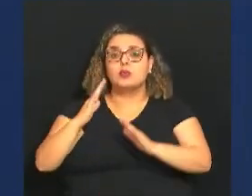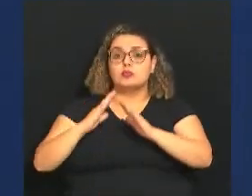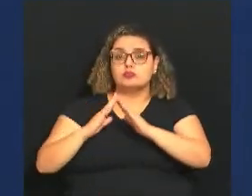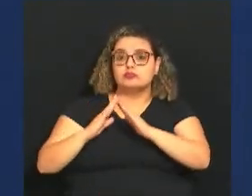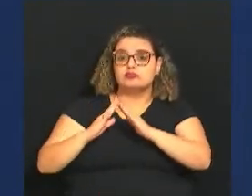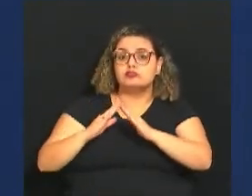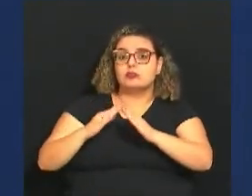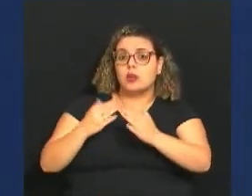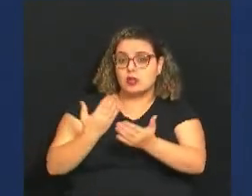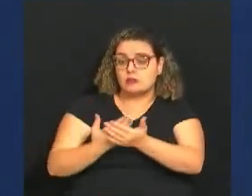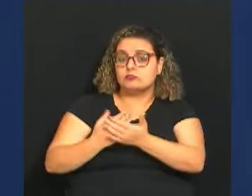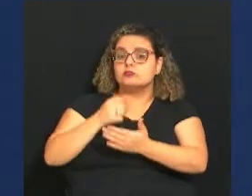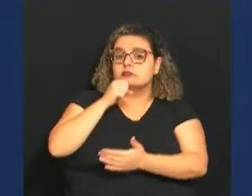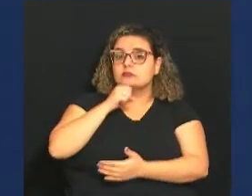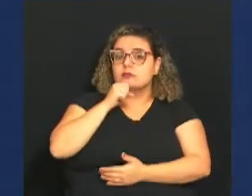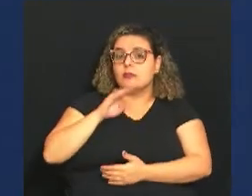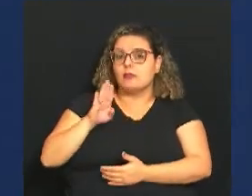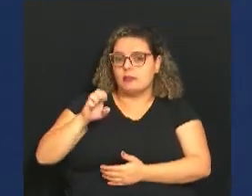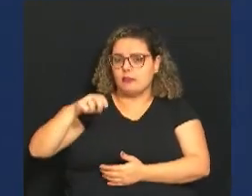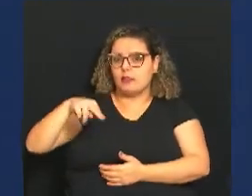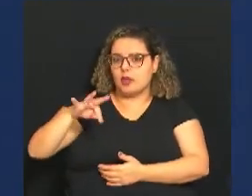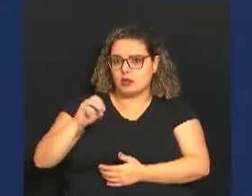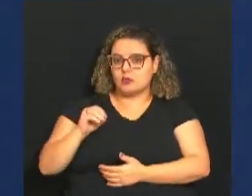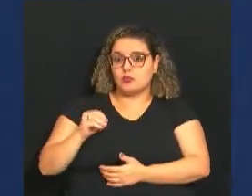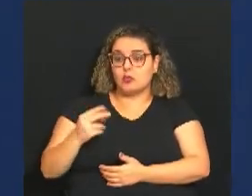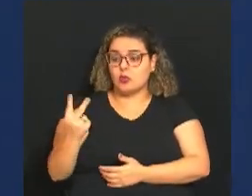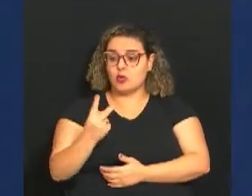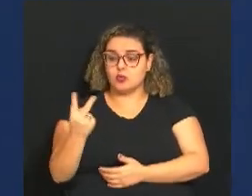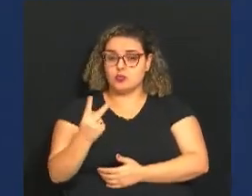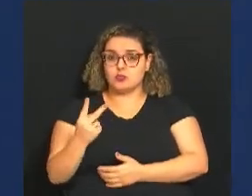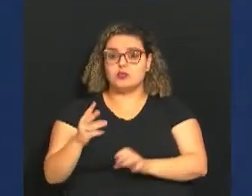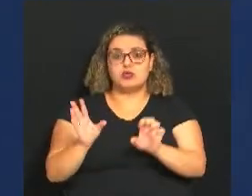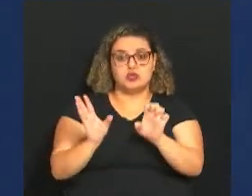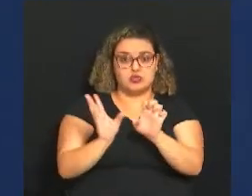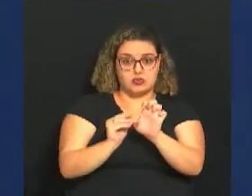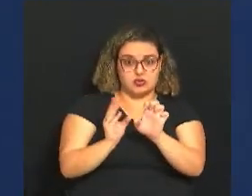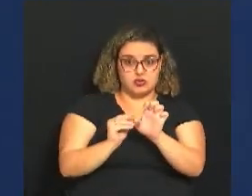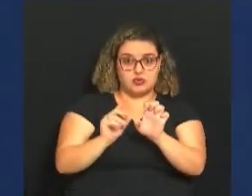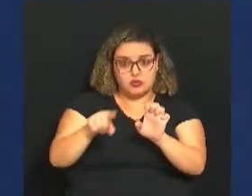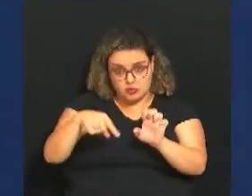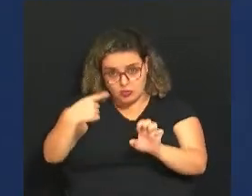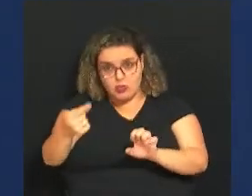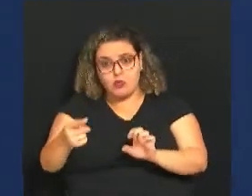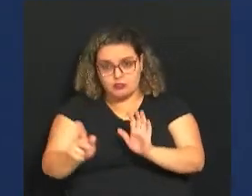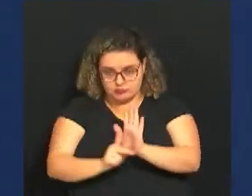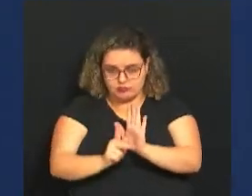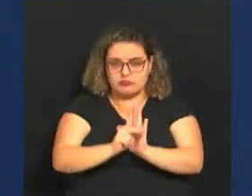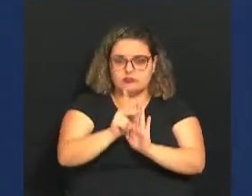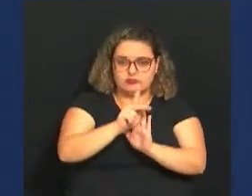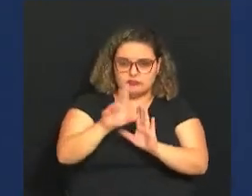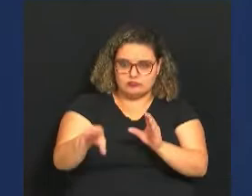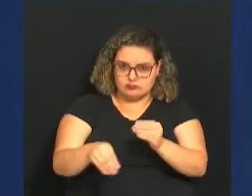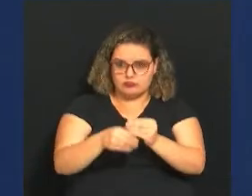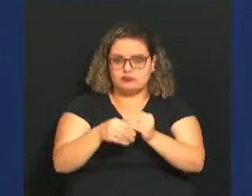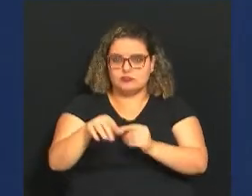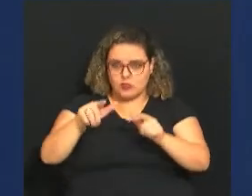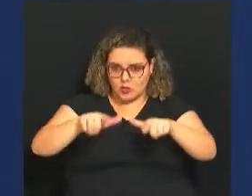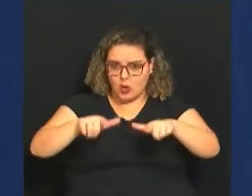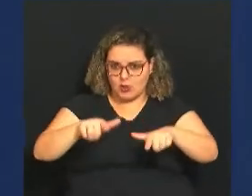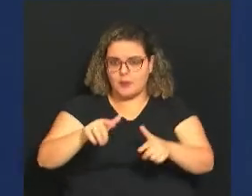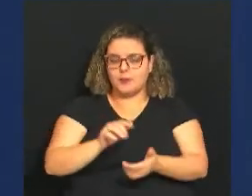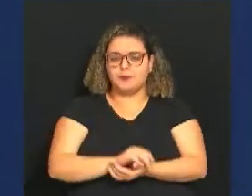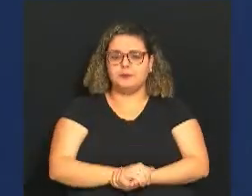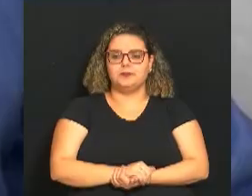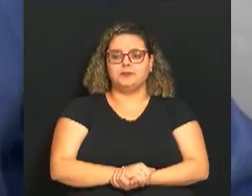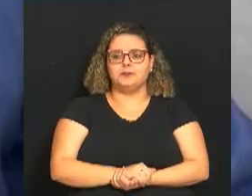Quirino. O novo centro receberá 2 escolas de EJA, além de outros projetos que serão implantados no local.